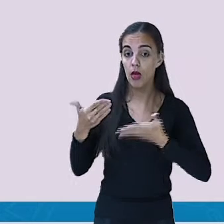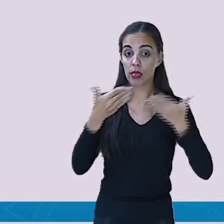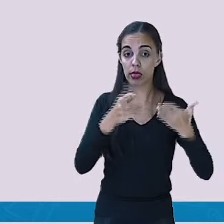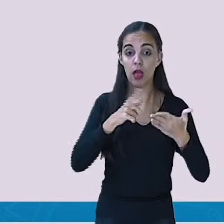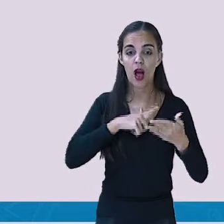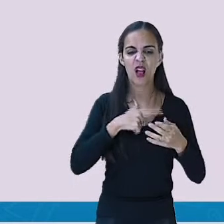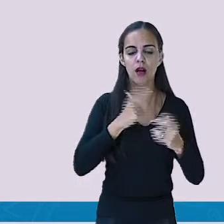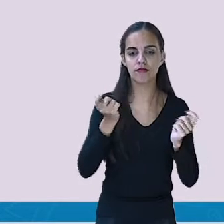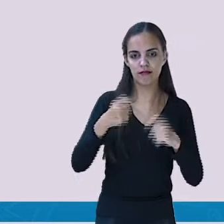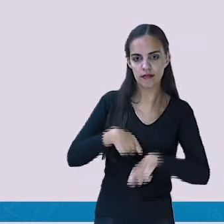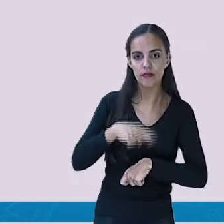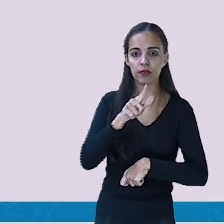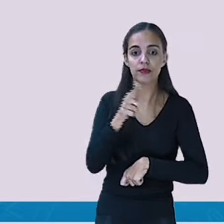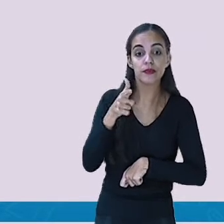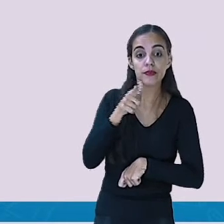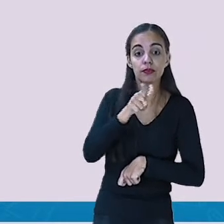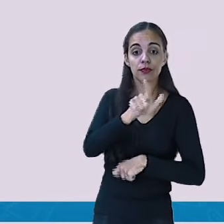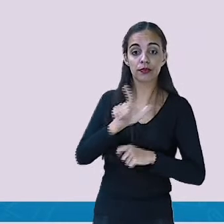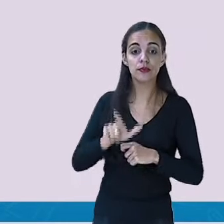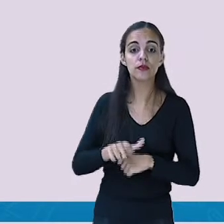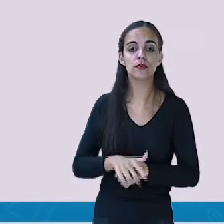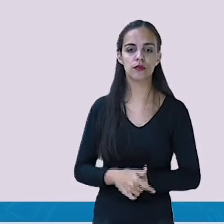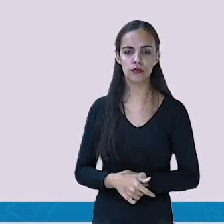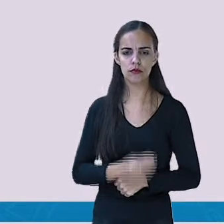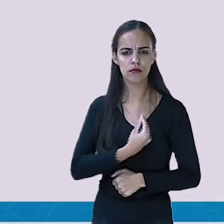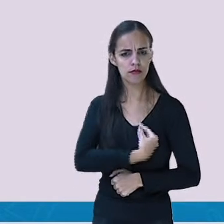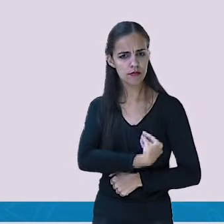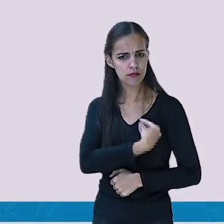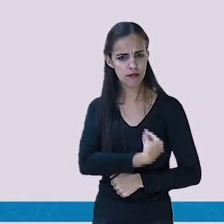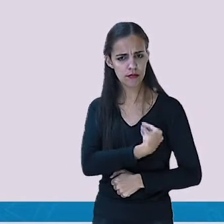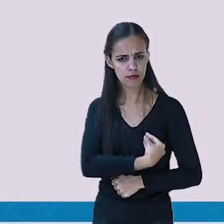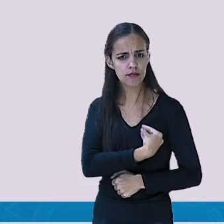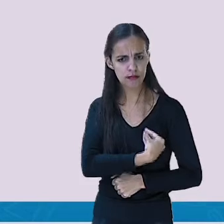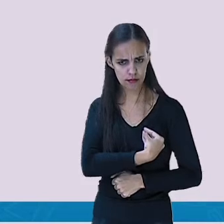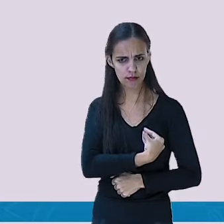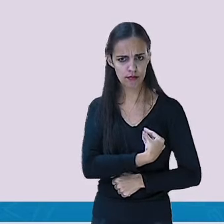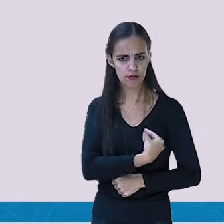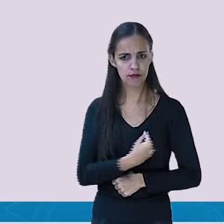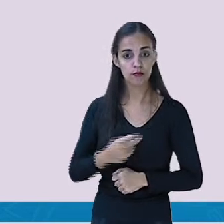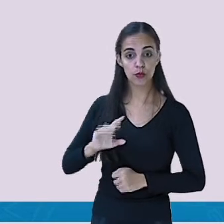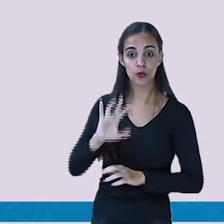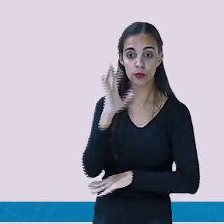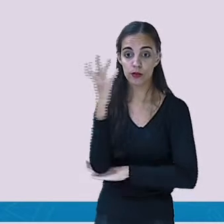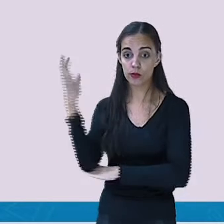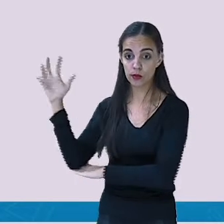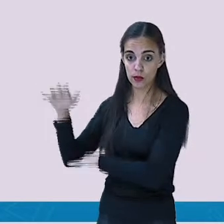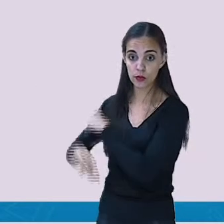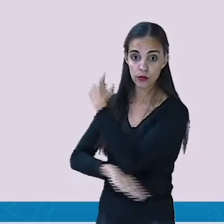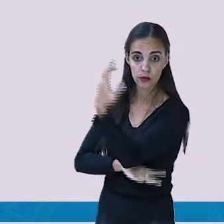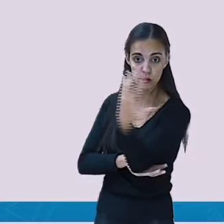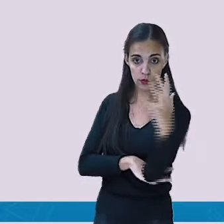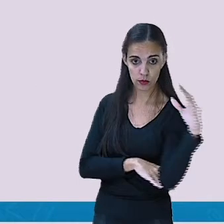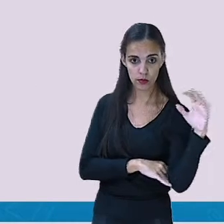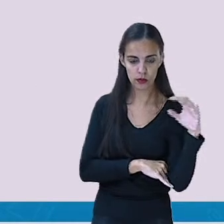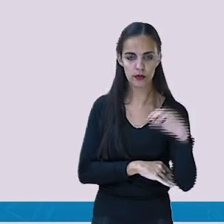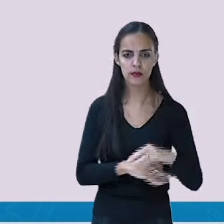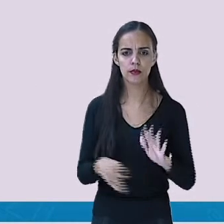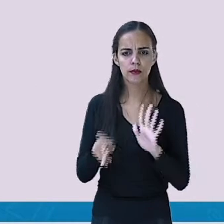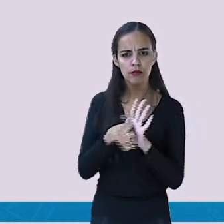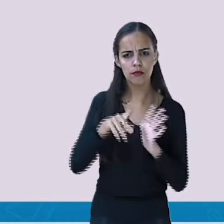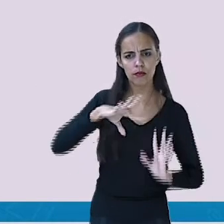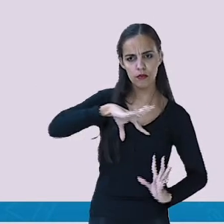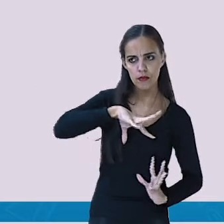alternativa. Para quê? Para garantir a sobrevivência dos recursos